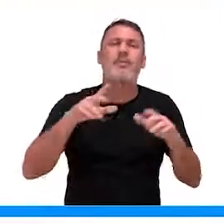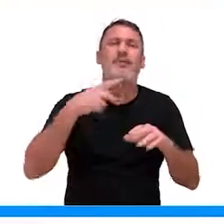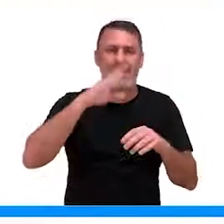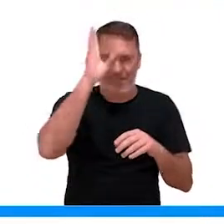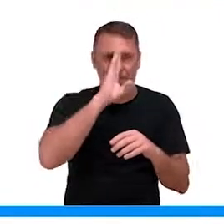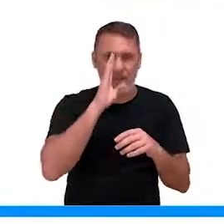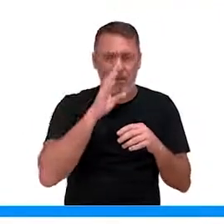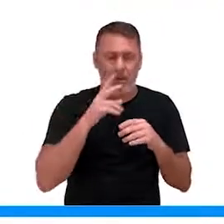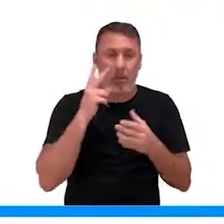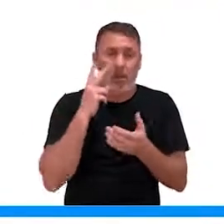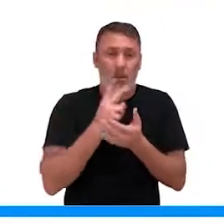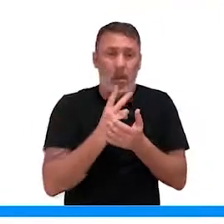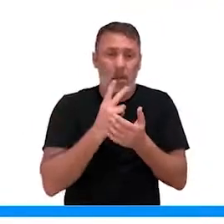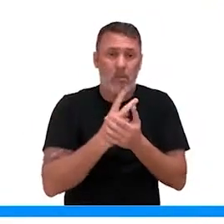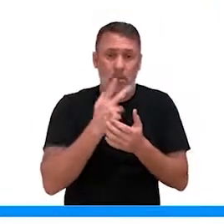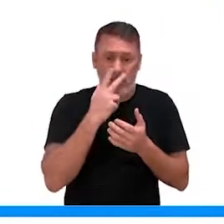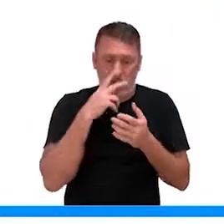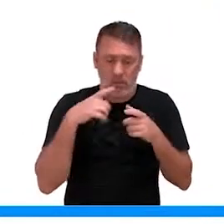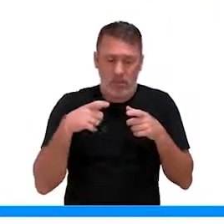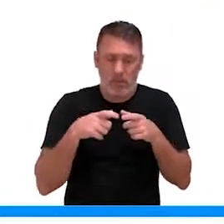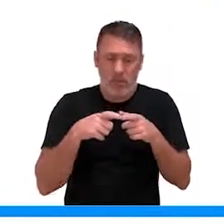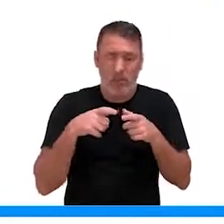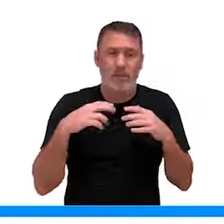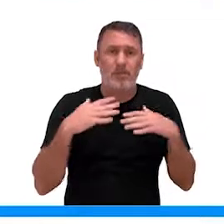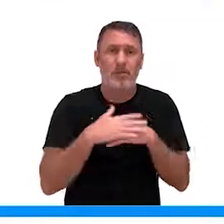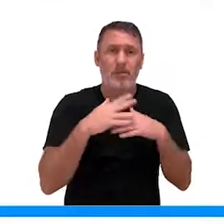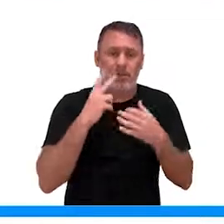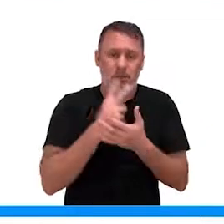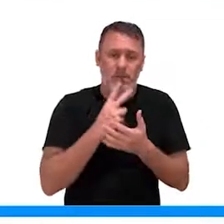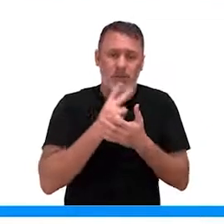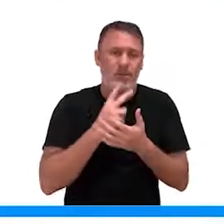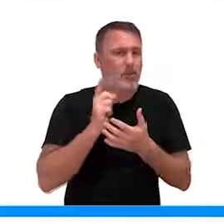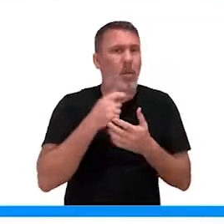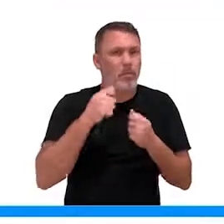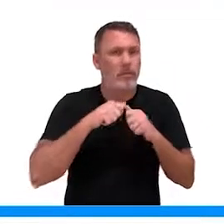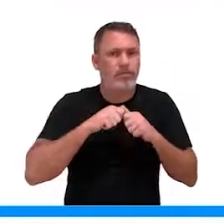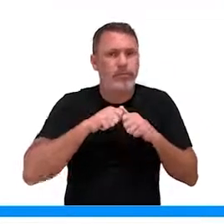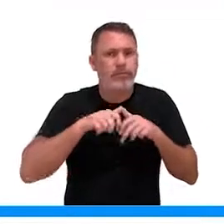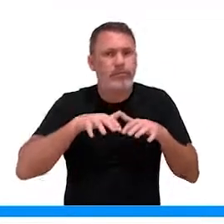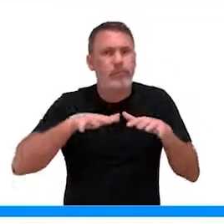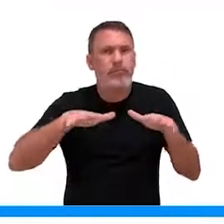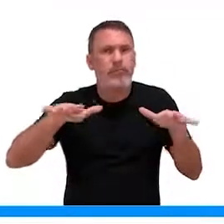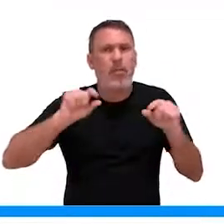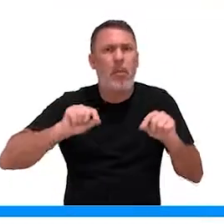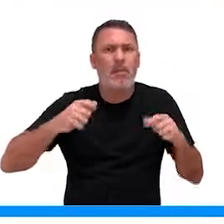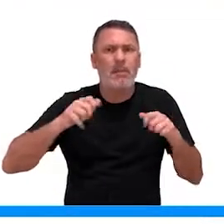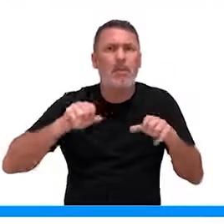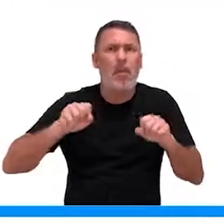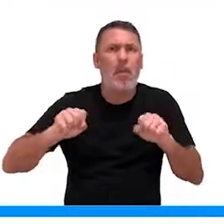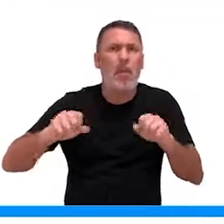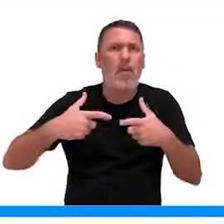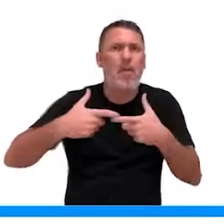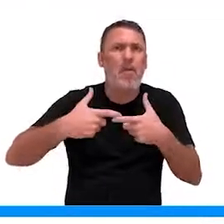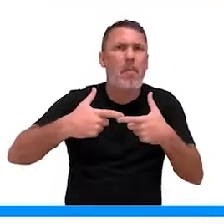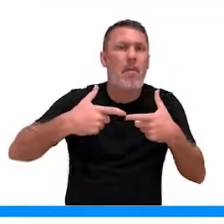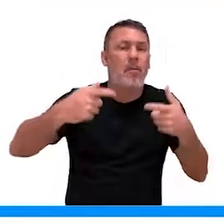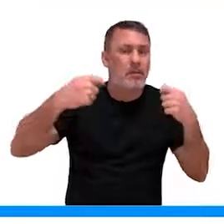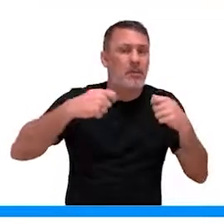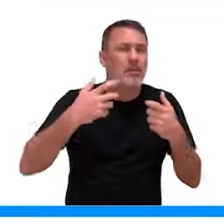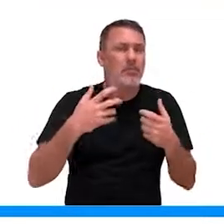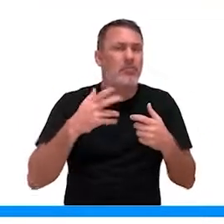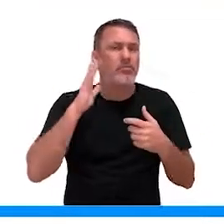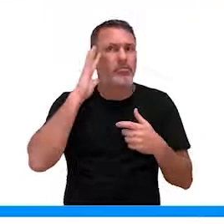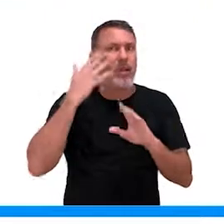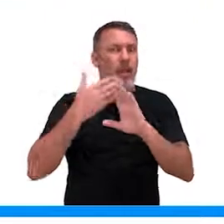brasileiro. Isso veio assim, de maneira mais clara e evidente, esse propósito e